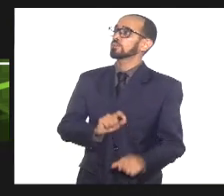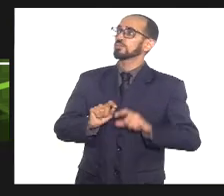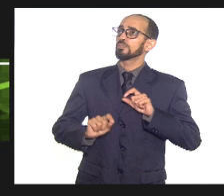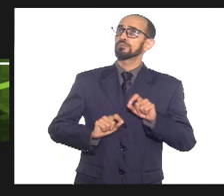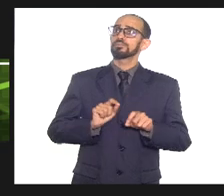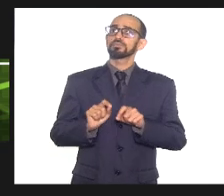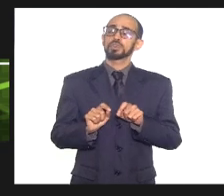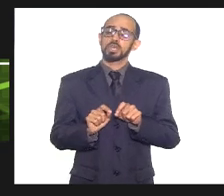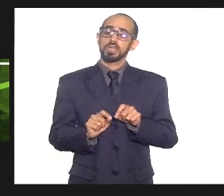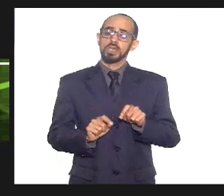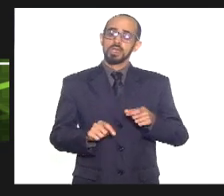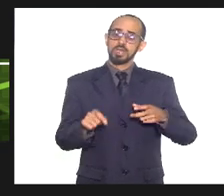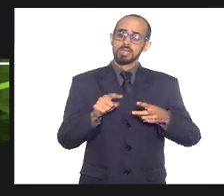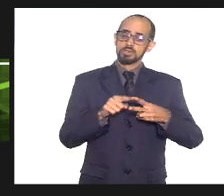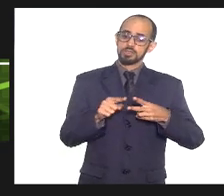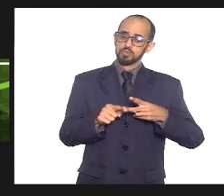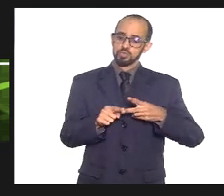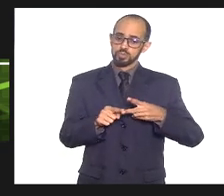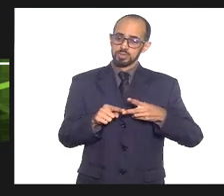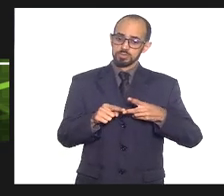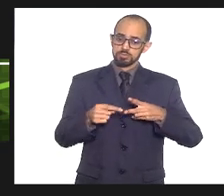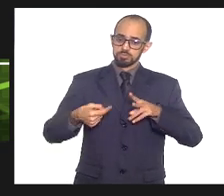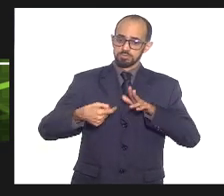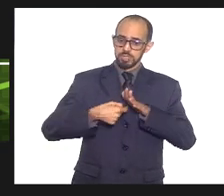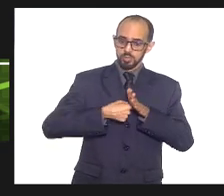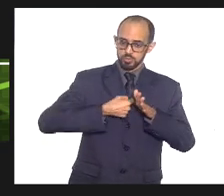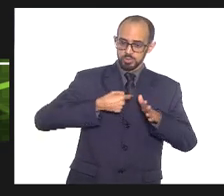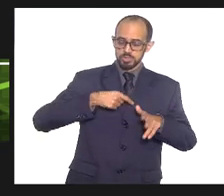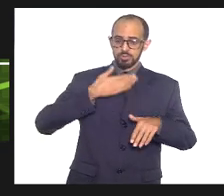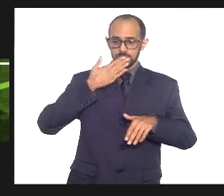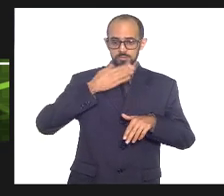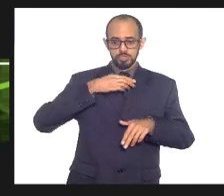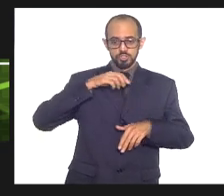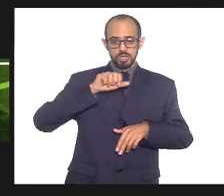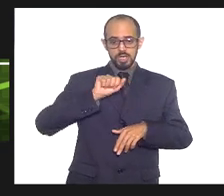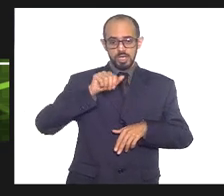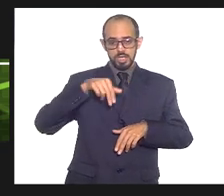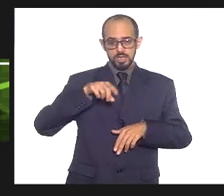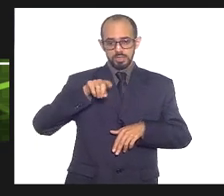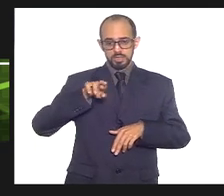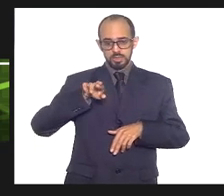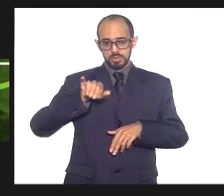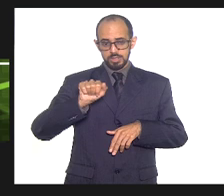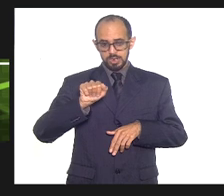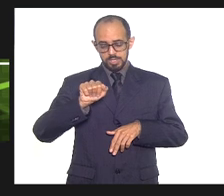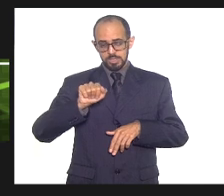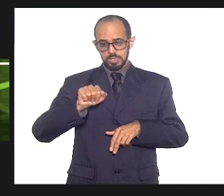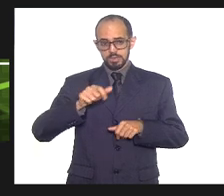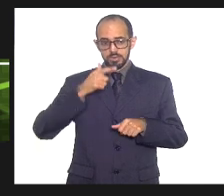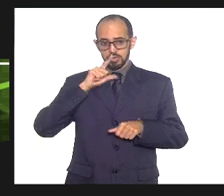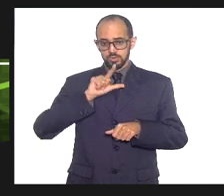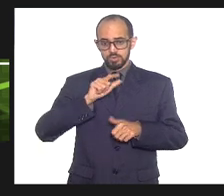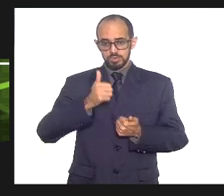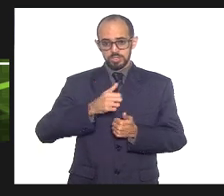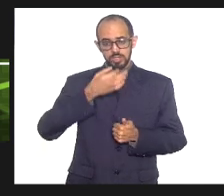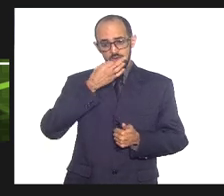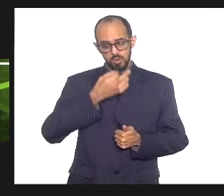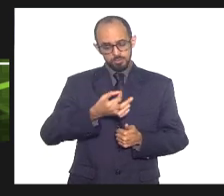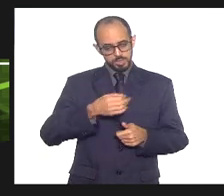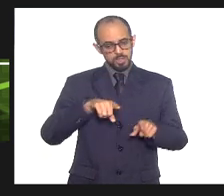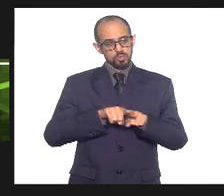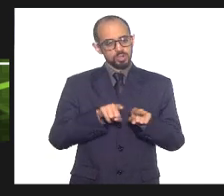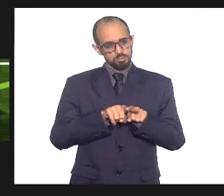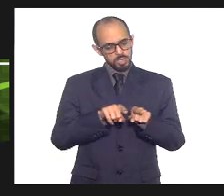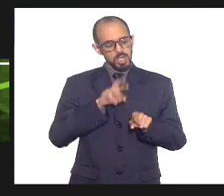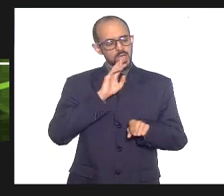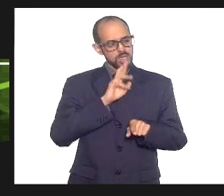Nesse item, eu vou pedir ajuda da minha colega Andréa para poder opinar e dar uma